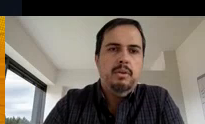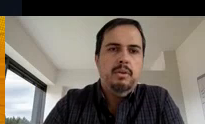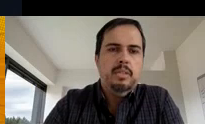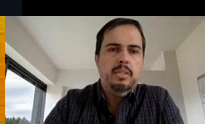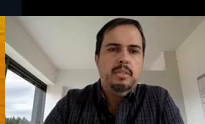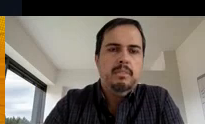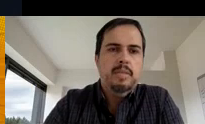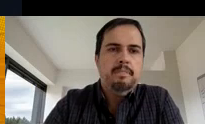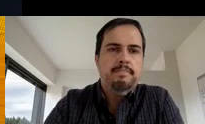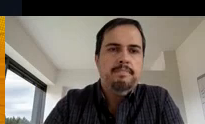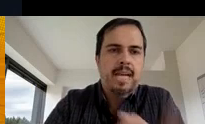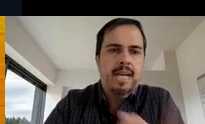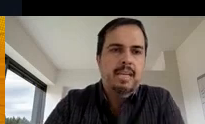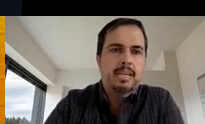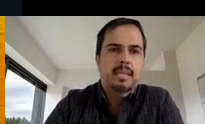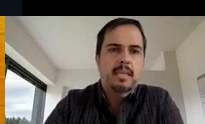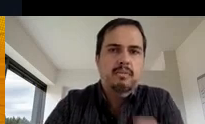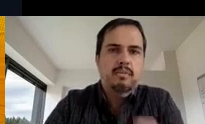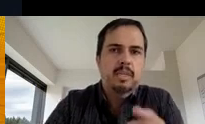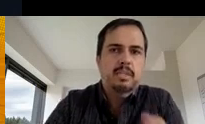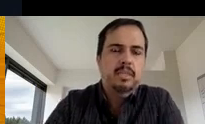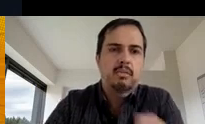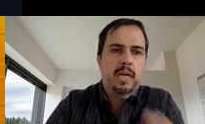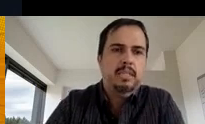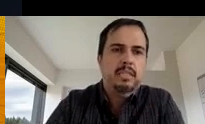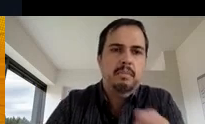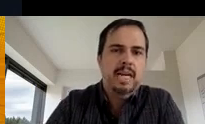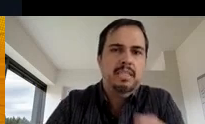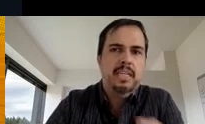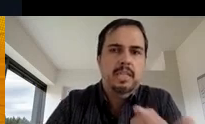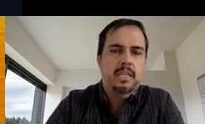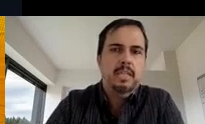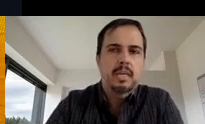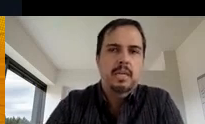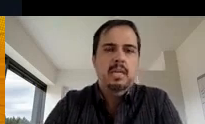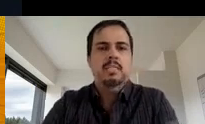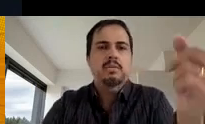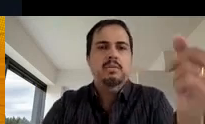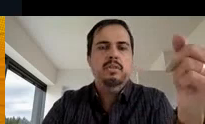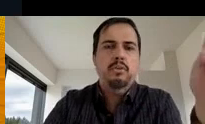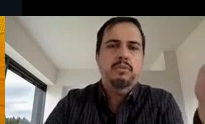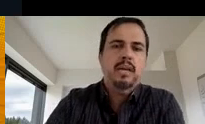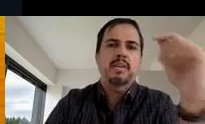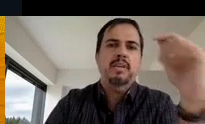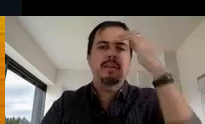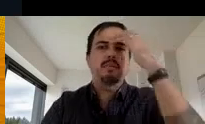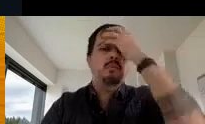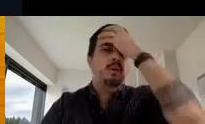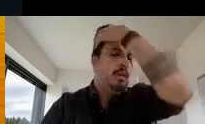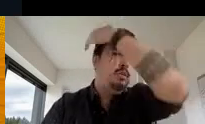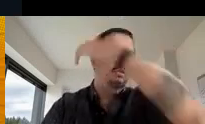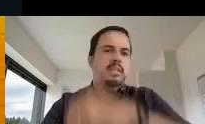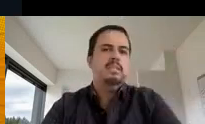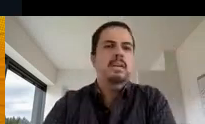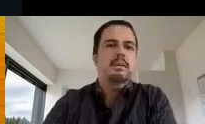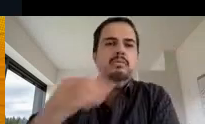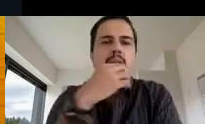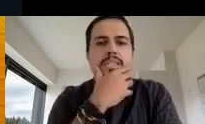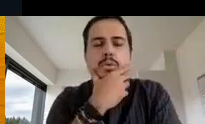aqui, que a gente falou antes, tá? Aqui, desde que você esteja com esse mindset aqui. Se você for ficar